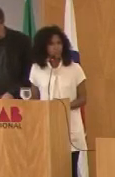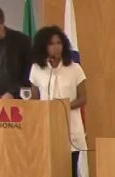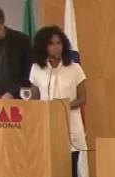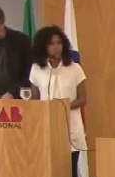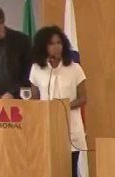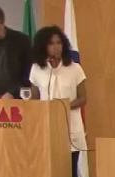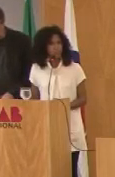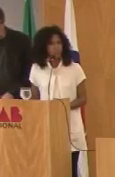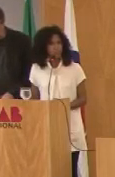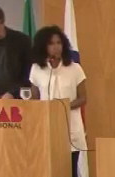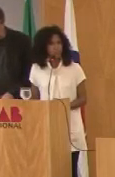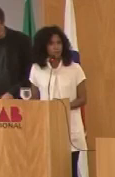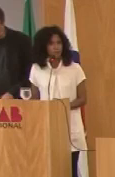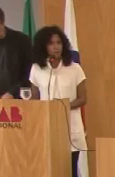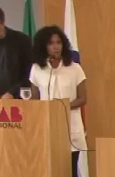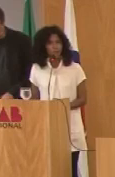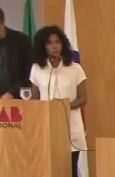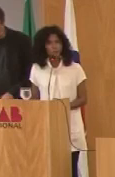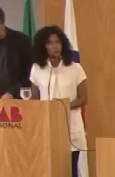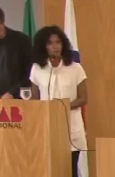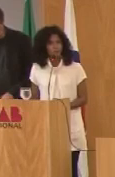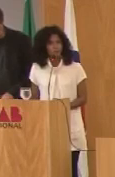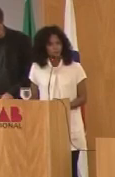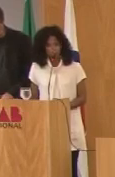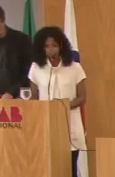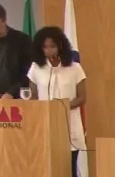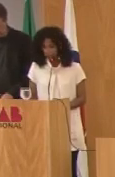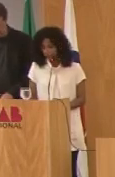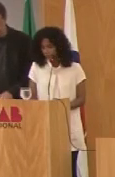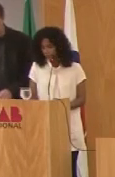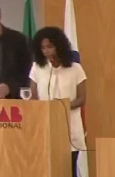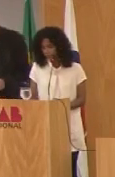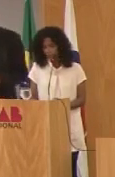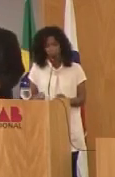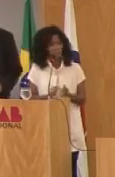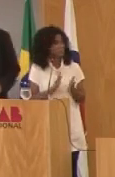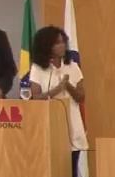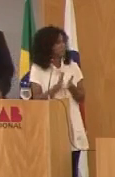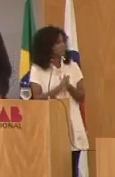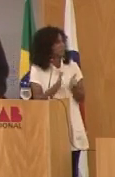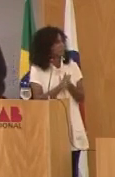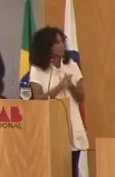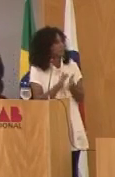Bastos, entre tantos outros que se alinharam